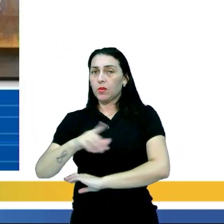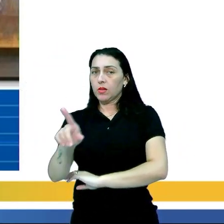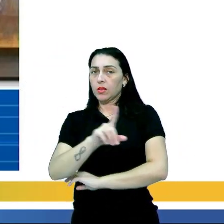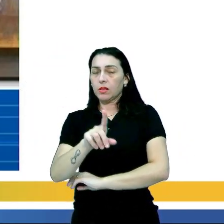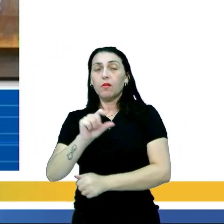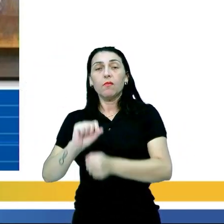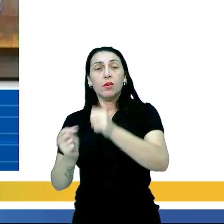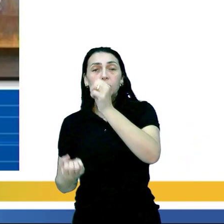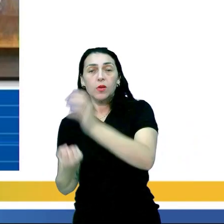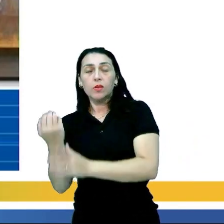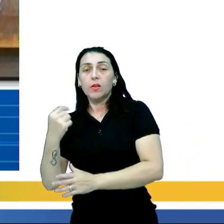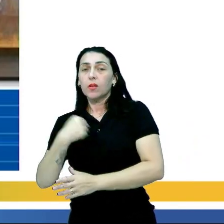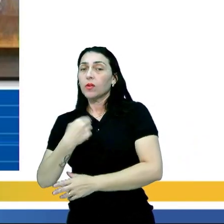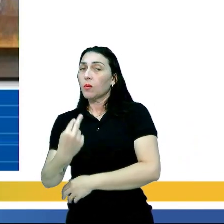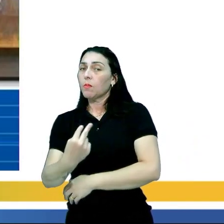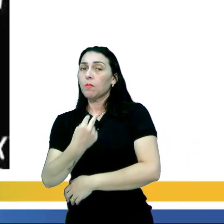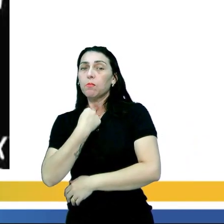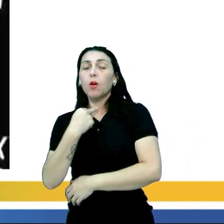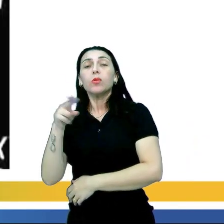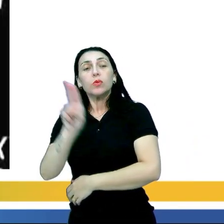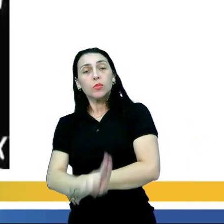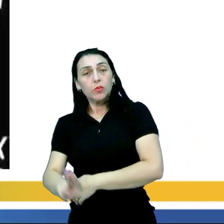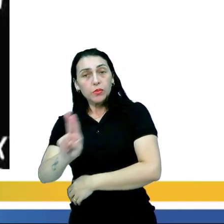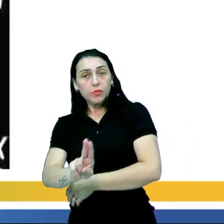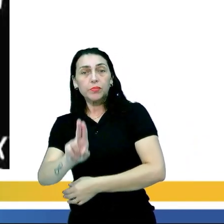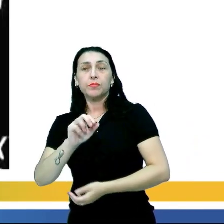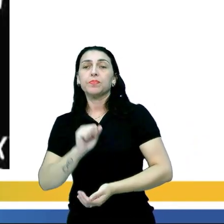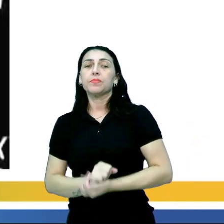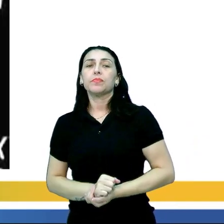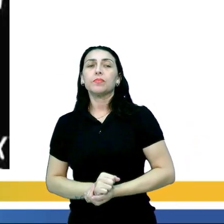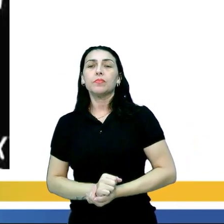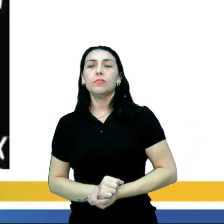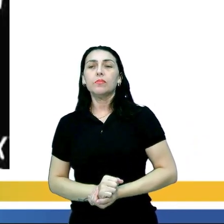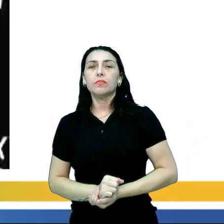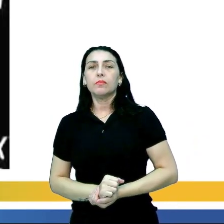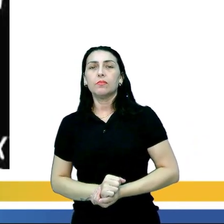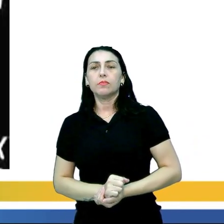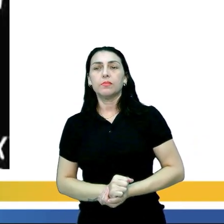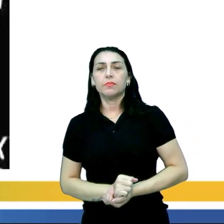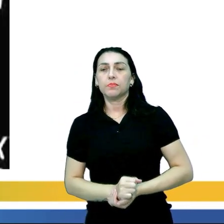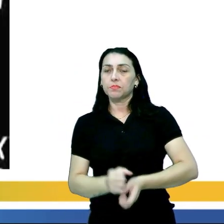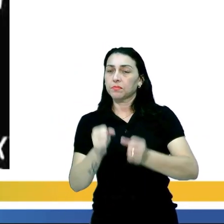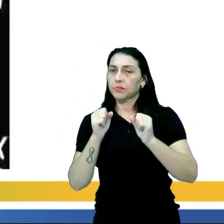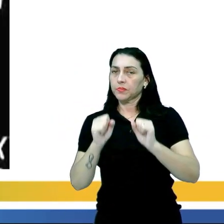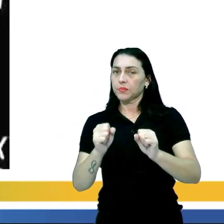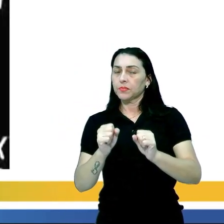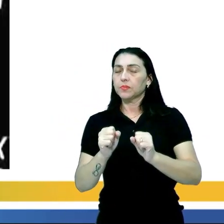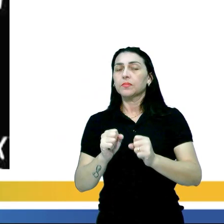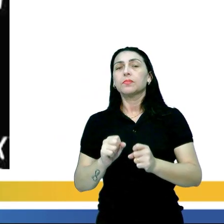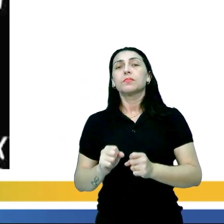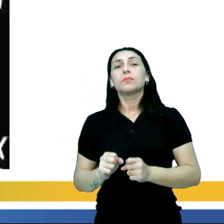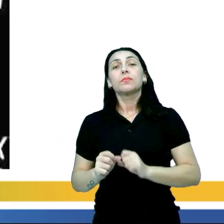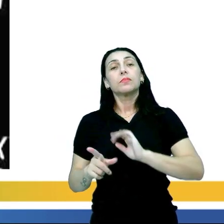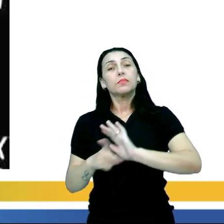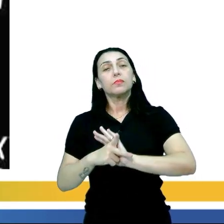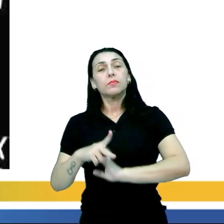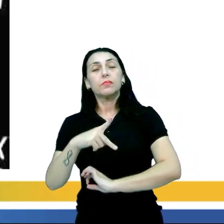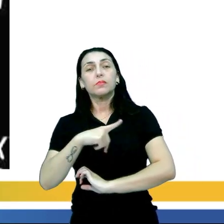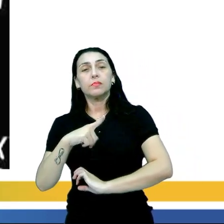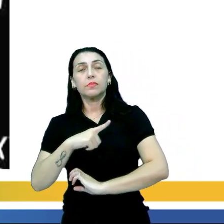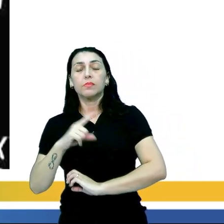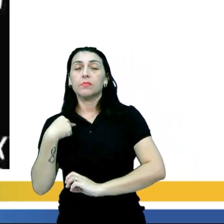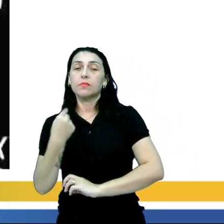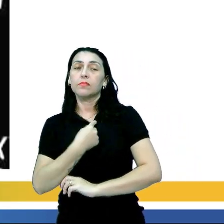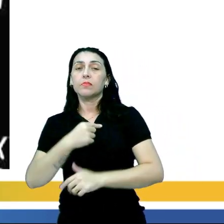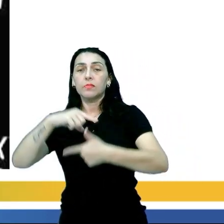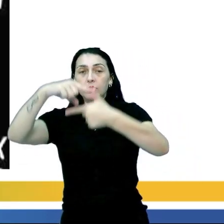um produto que eu mesmo não posso possuir. É até redundância, né? Posso possuir. Mas, de qualquer modo, nós